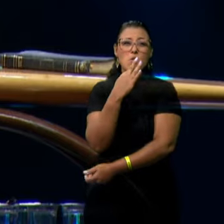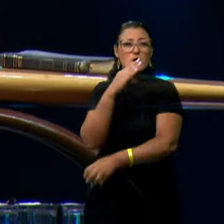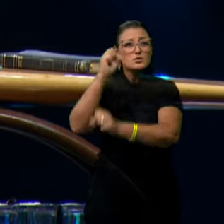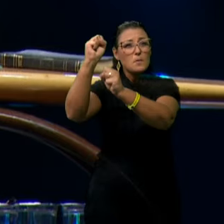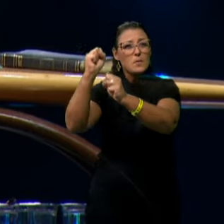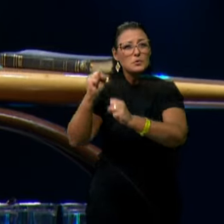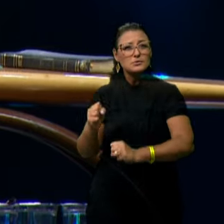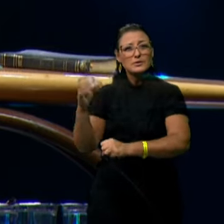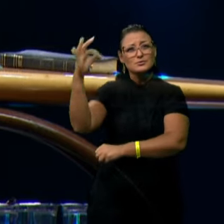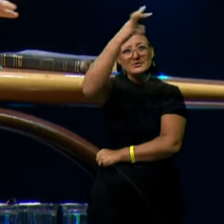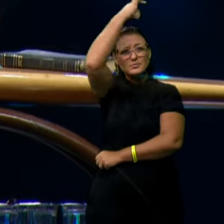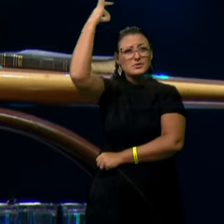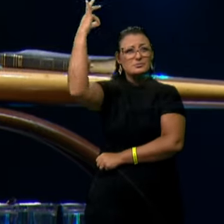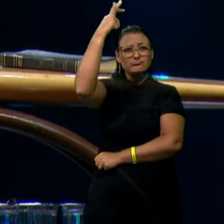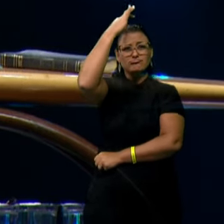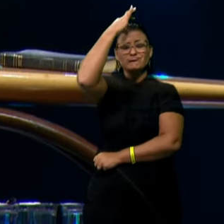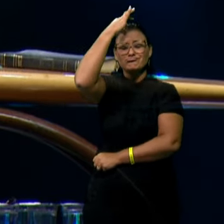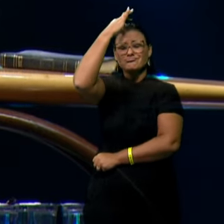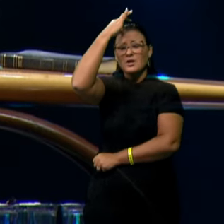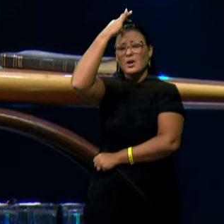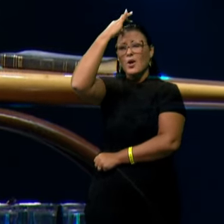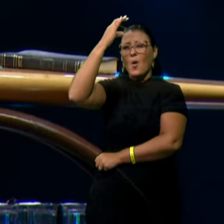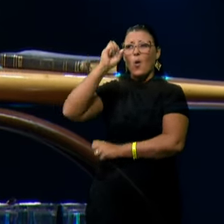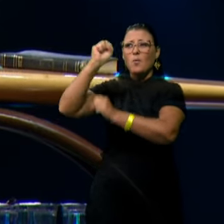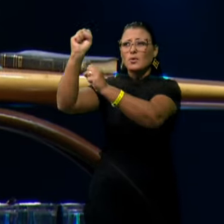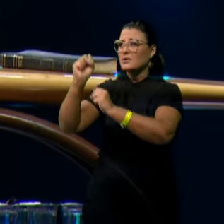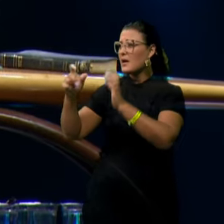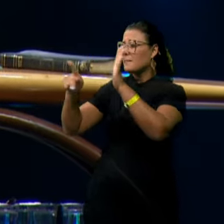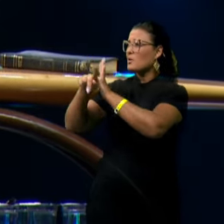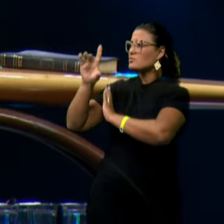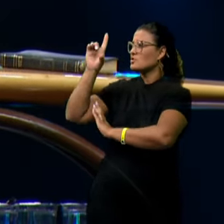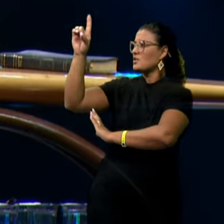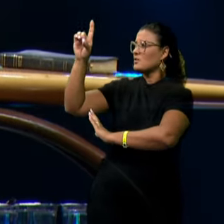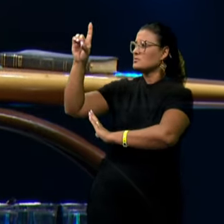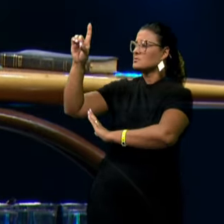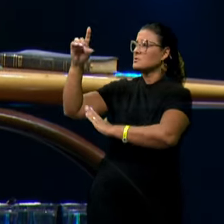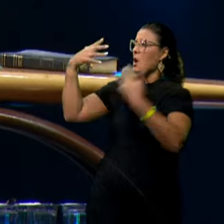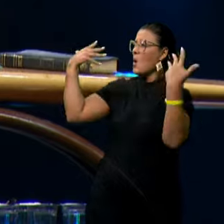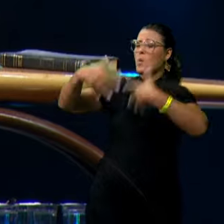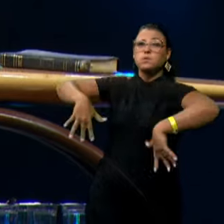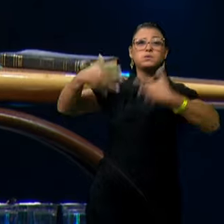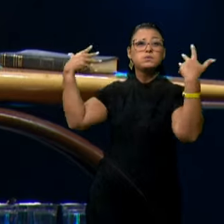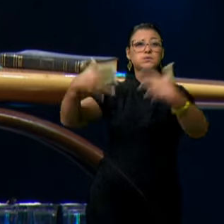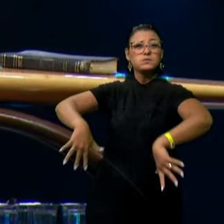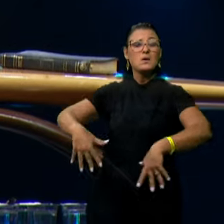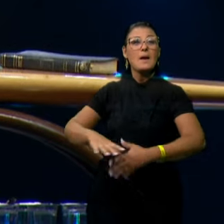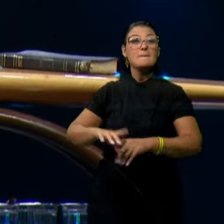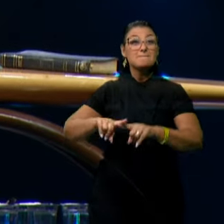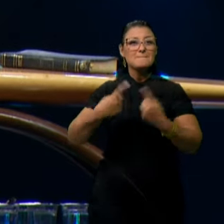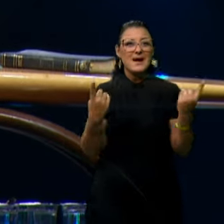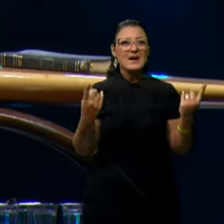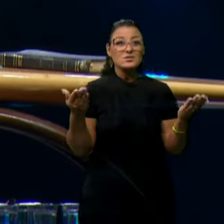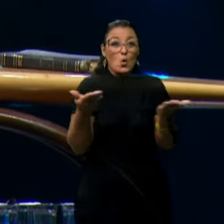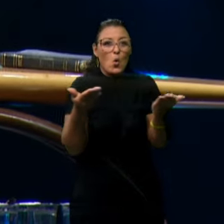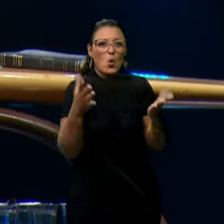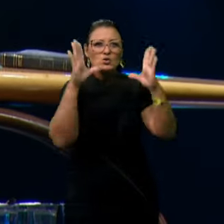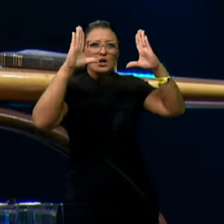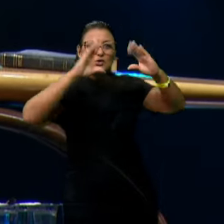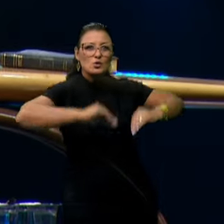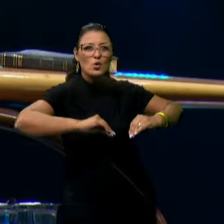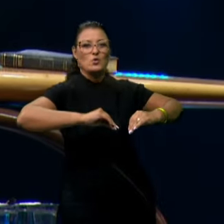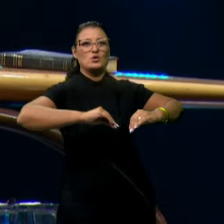o poder do senhor é esmagadora o poder de Deus para um tipo diferente de poder eu